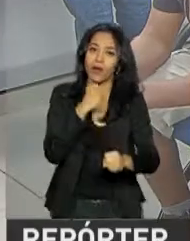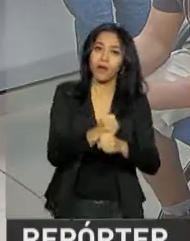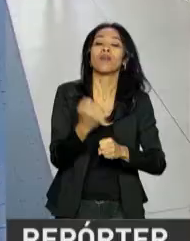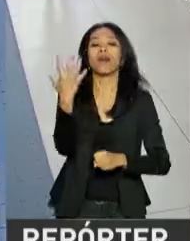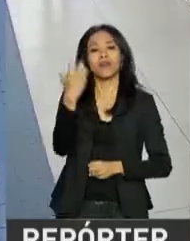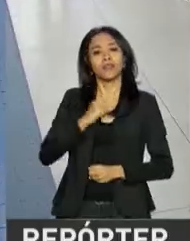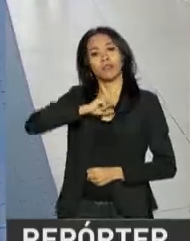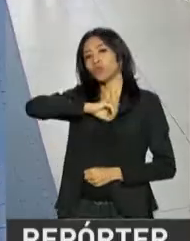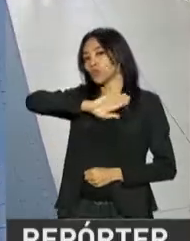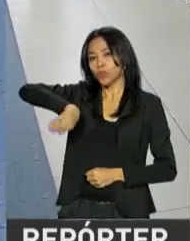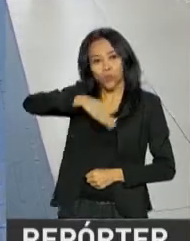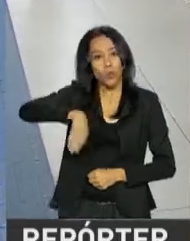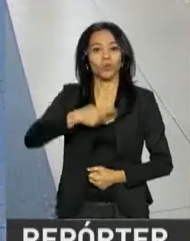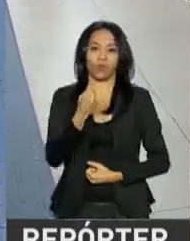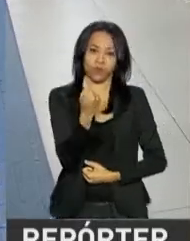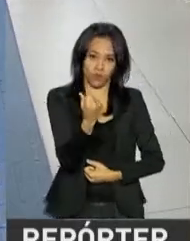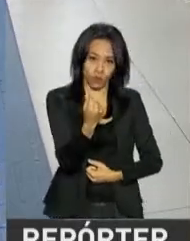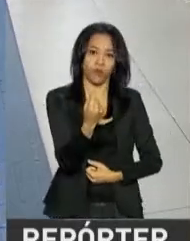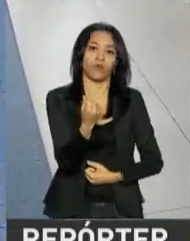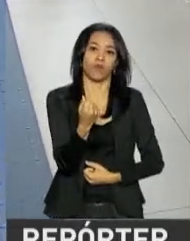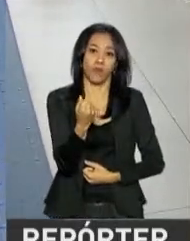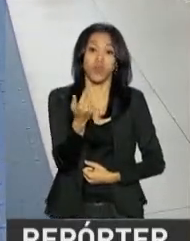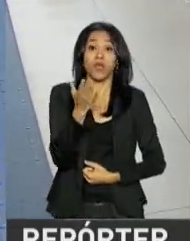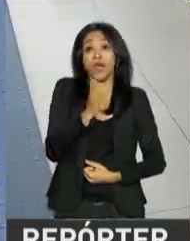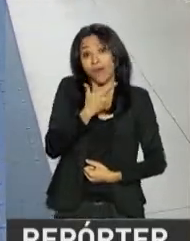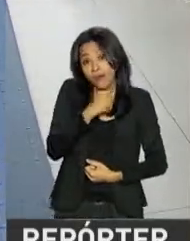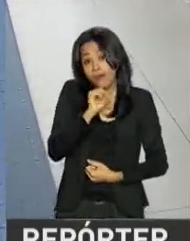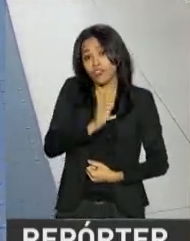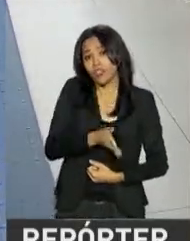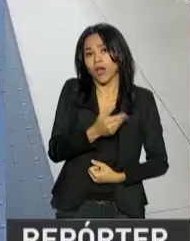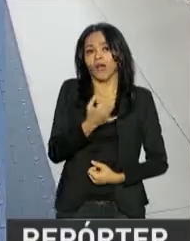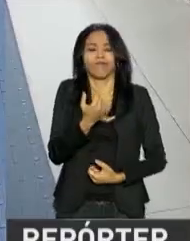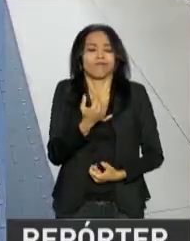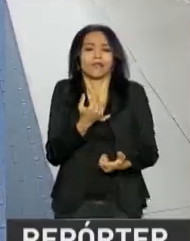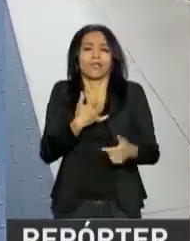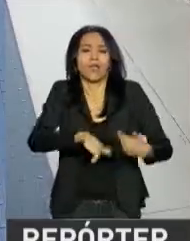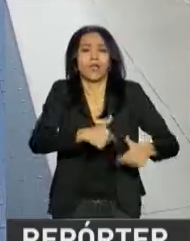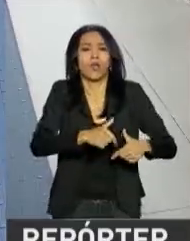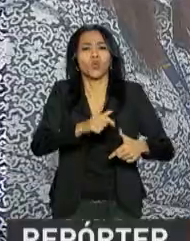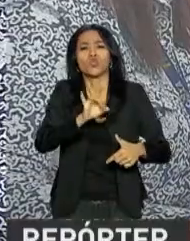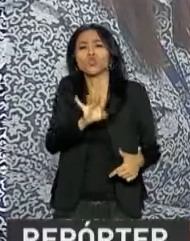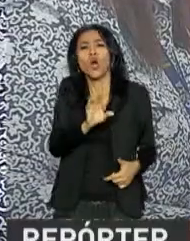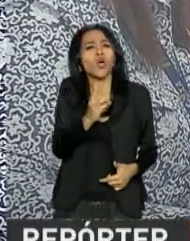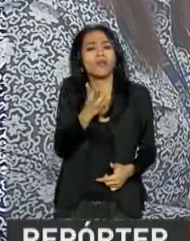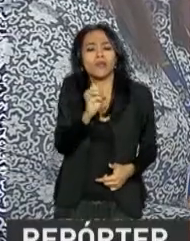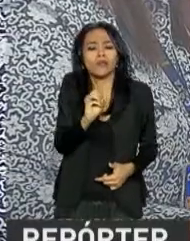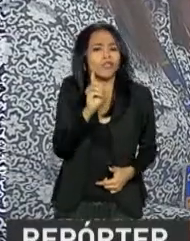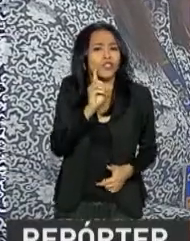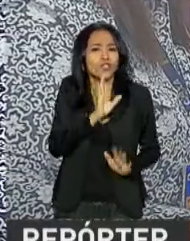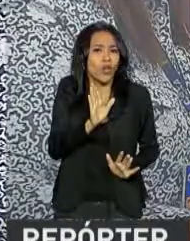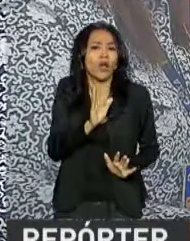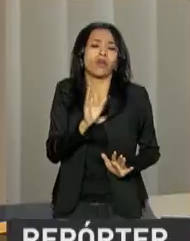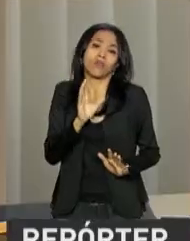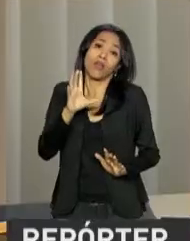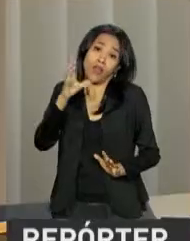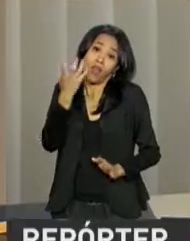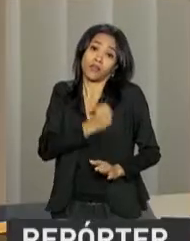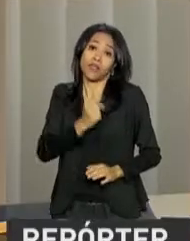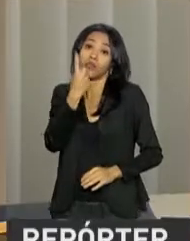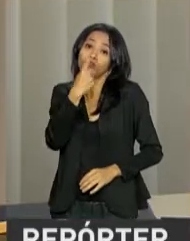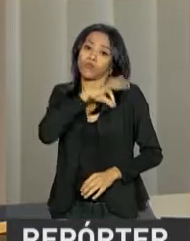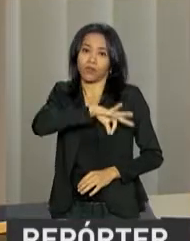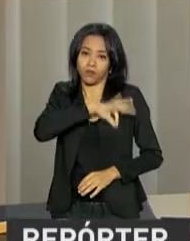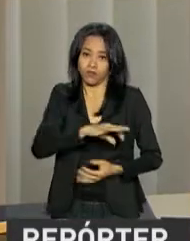integral já aqueles que exerceram alguma atividade por apenas 30 dias recebe o valor mínimo que ele